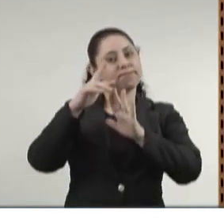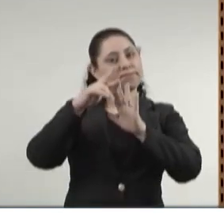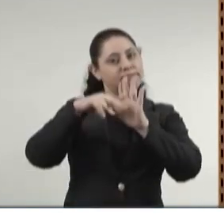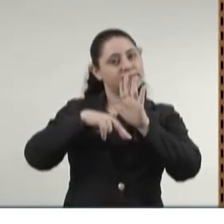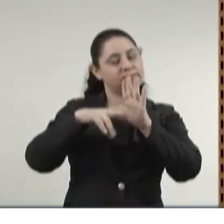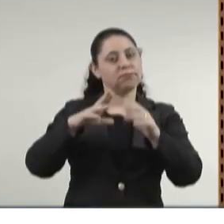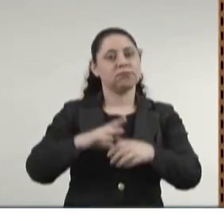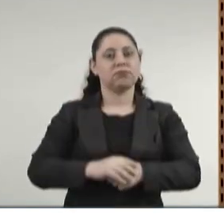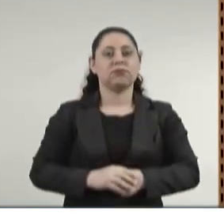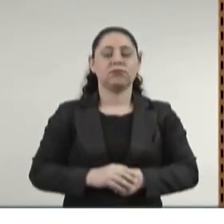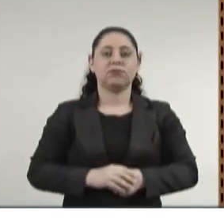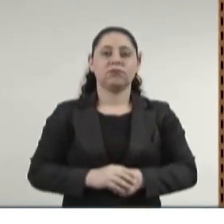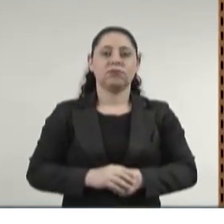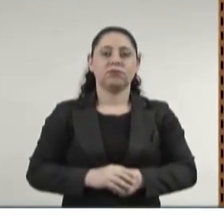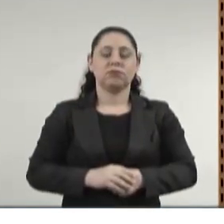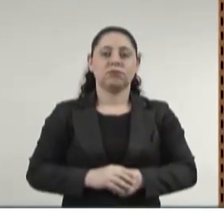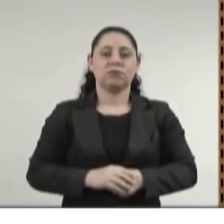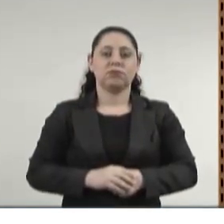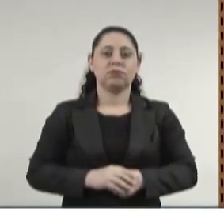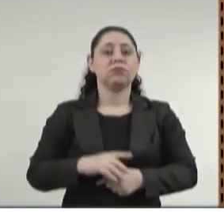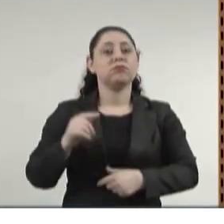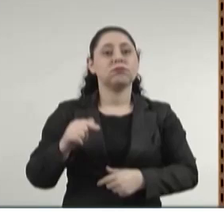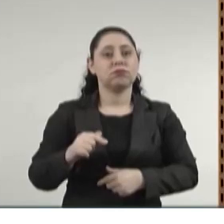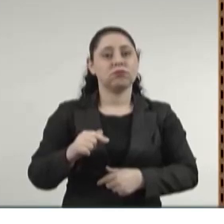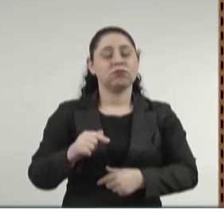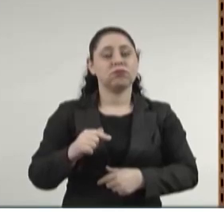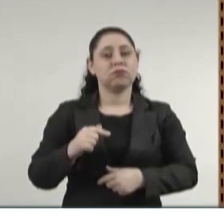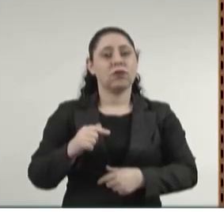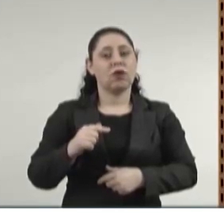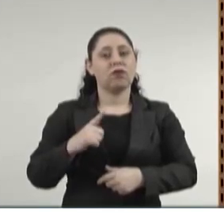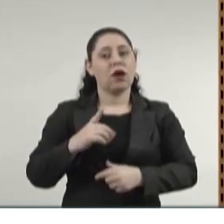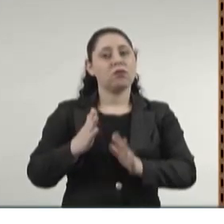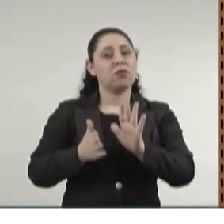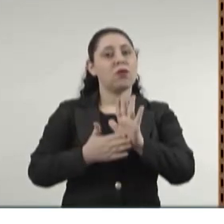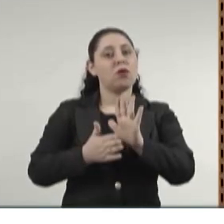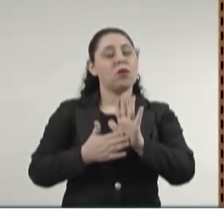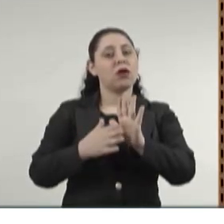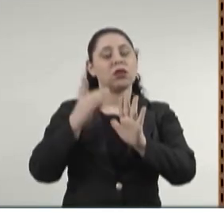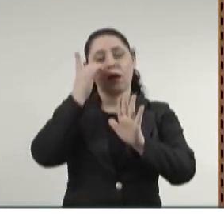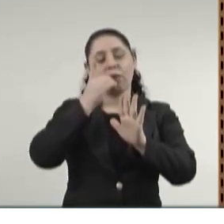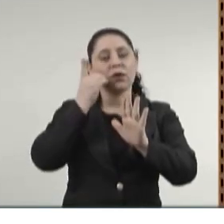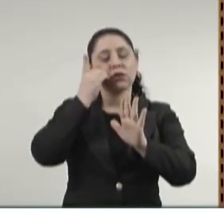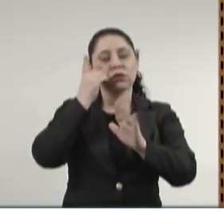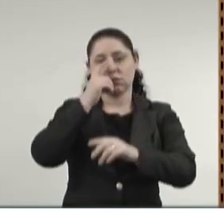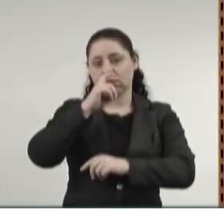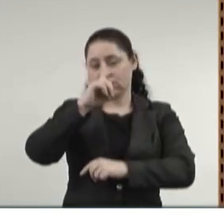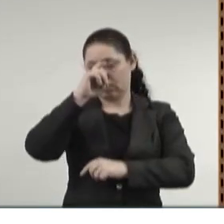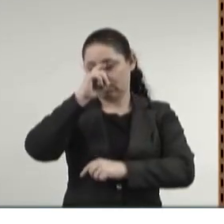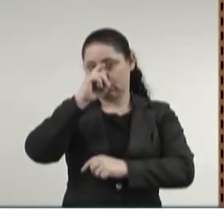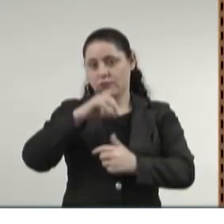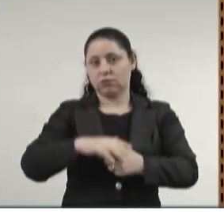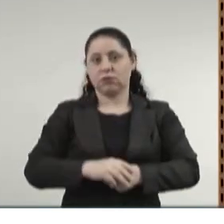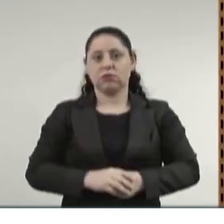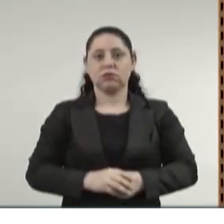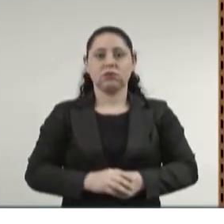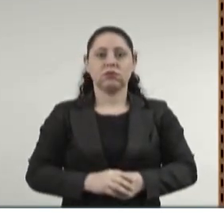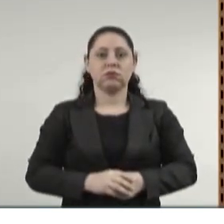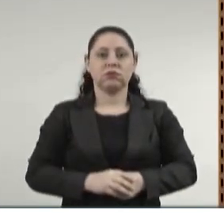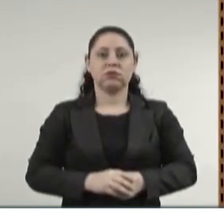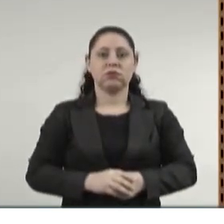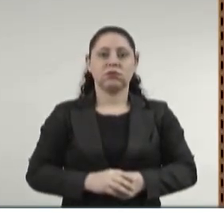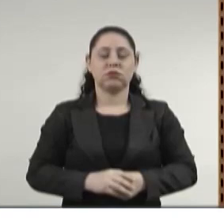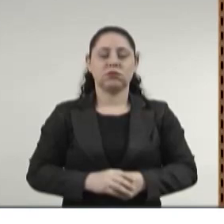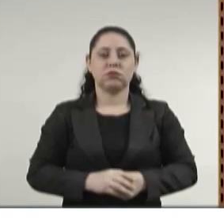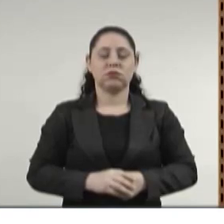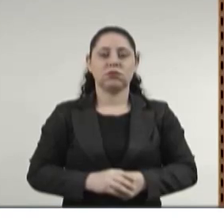regulamentação. Então, aqui, nós estamos propondo, deputado Zeca, que a